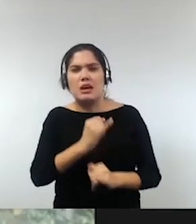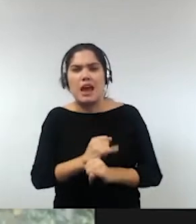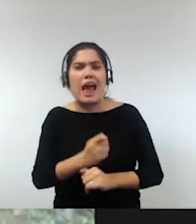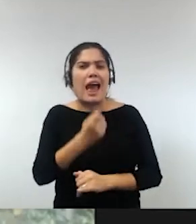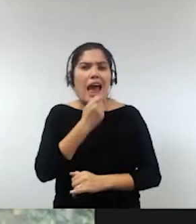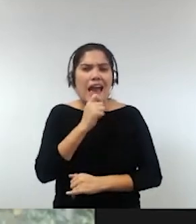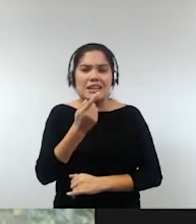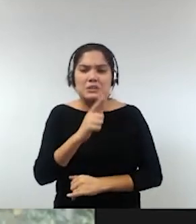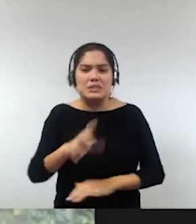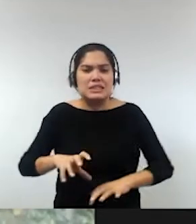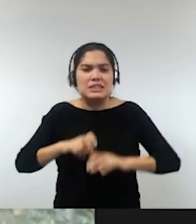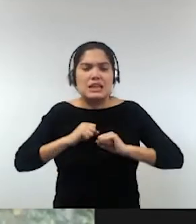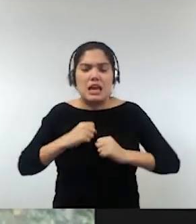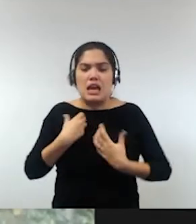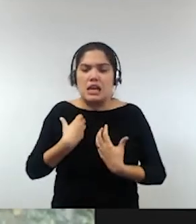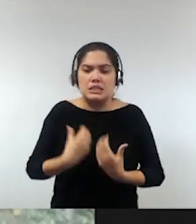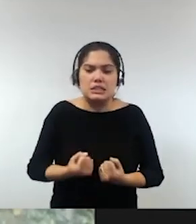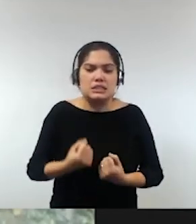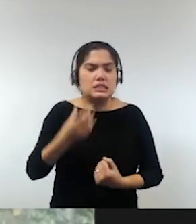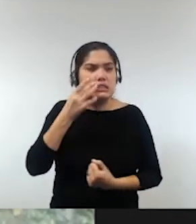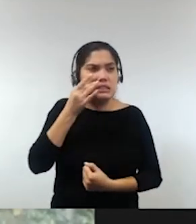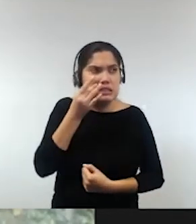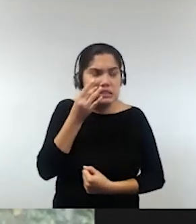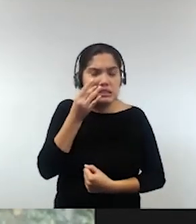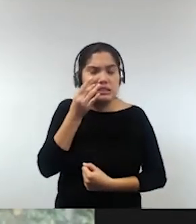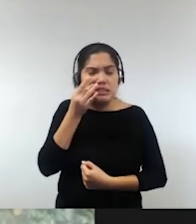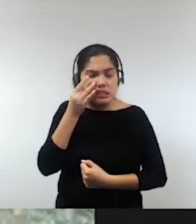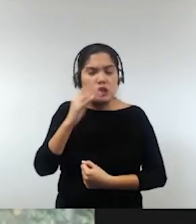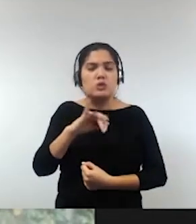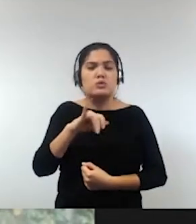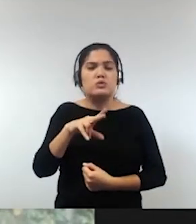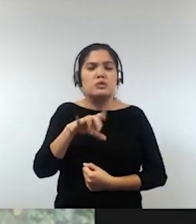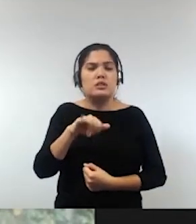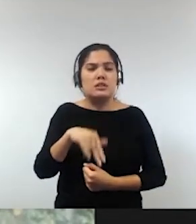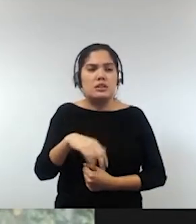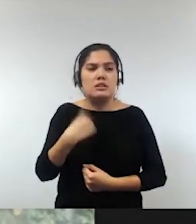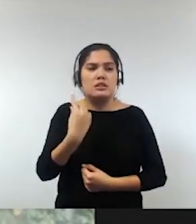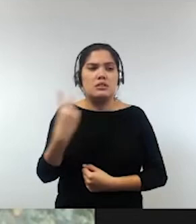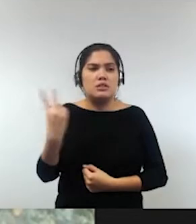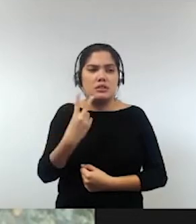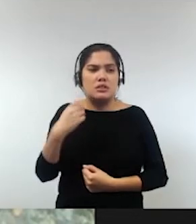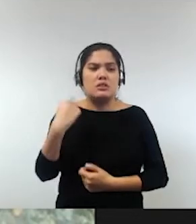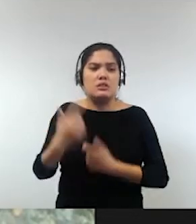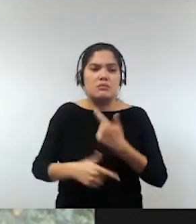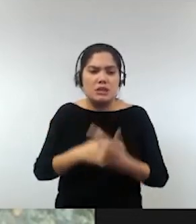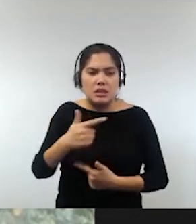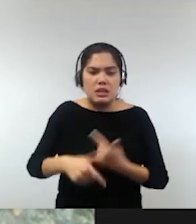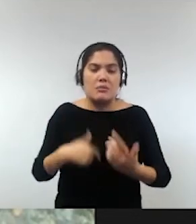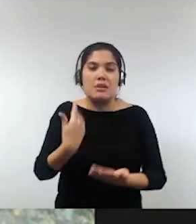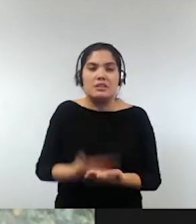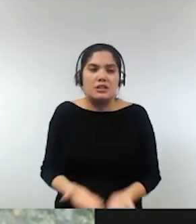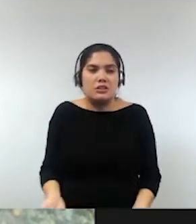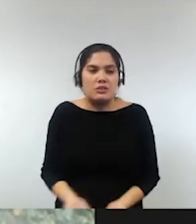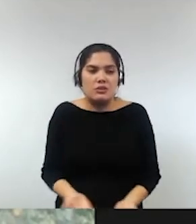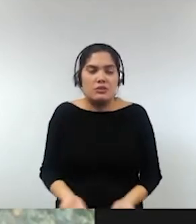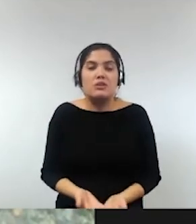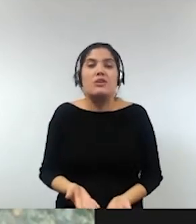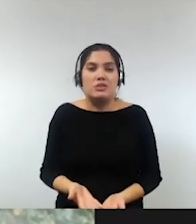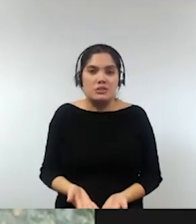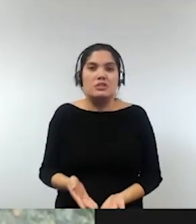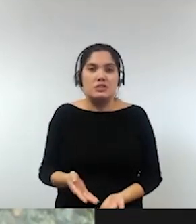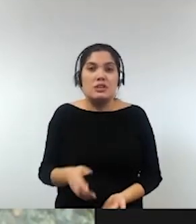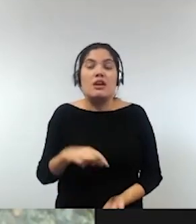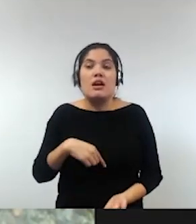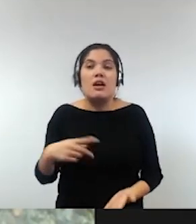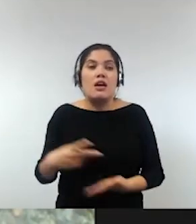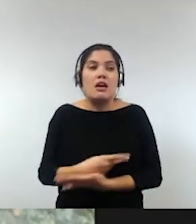tinham internalizado a presencial? E Juliana e eu tivemos a oportunidade de trabalhamos até hoje, né, nesse caso da Oi,